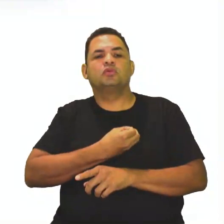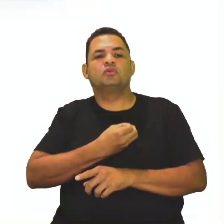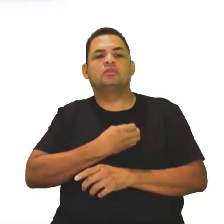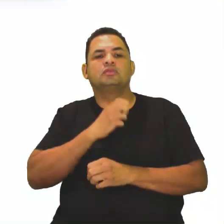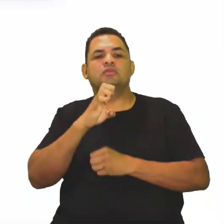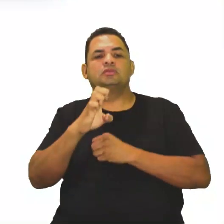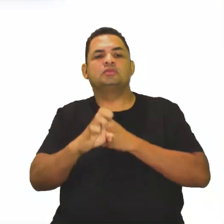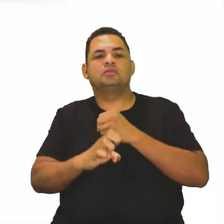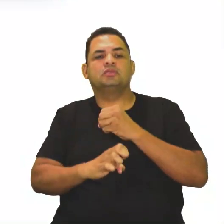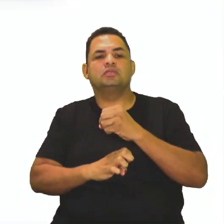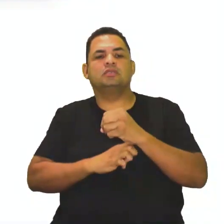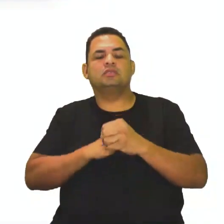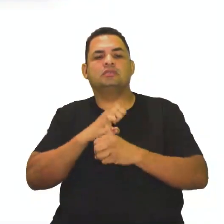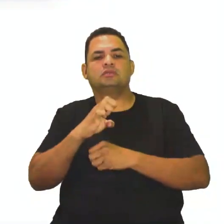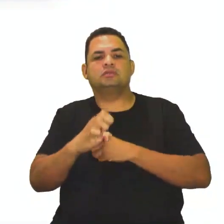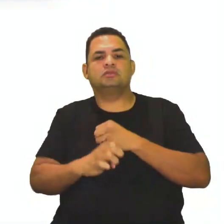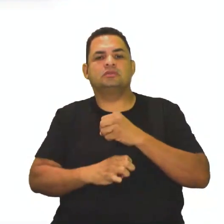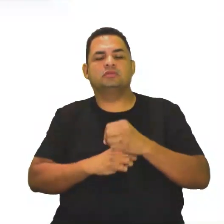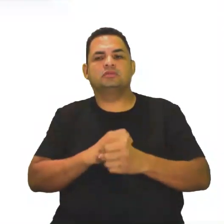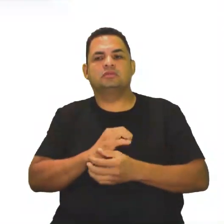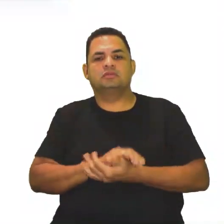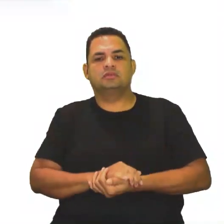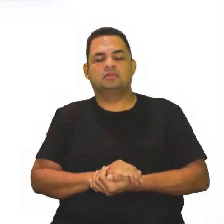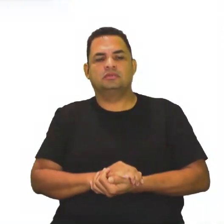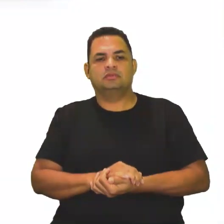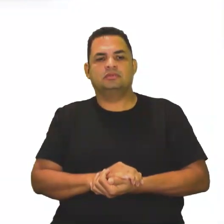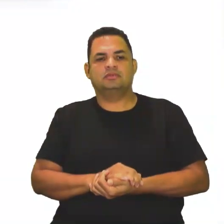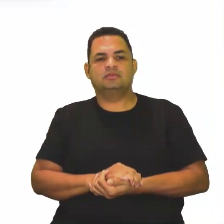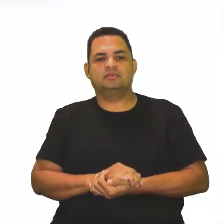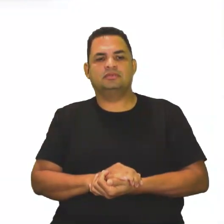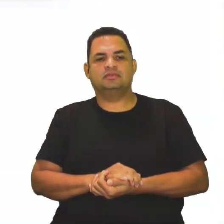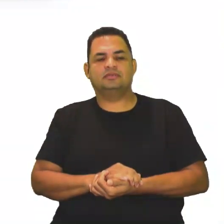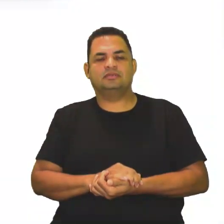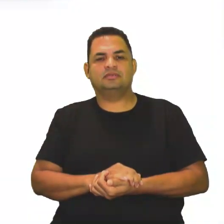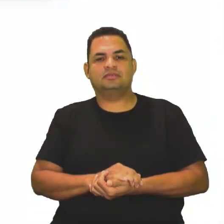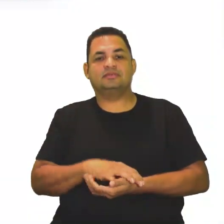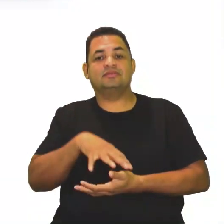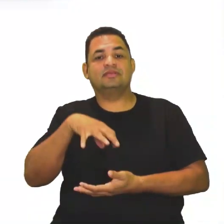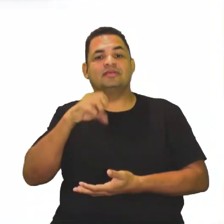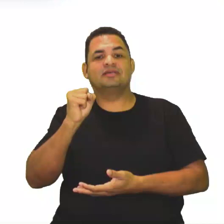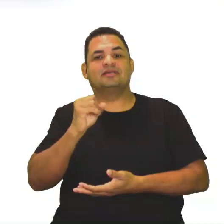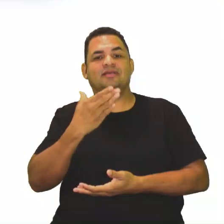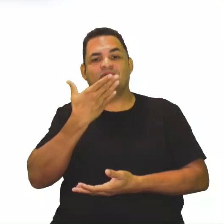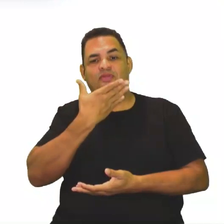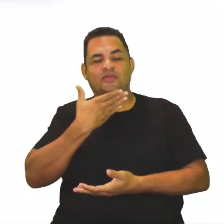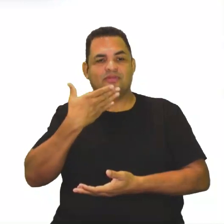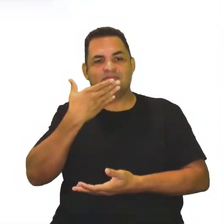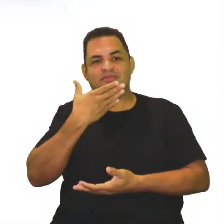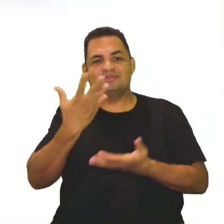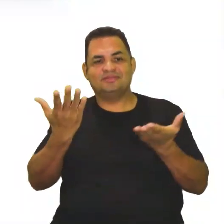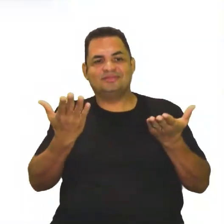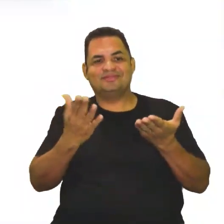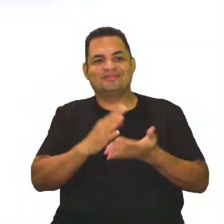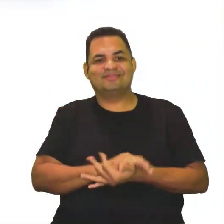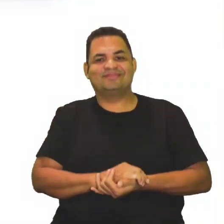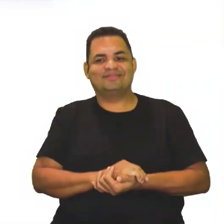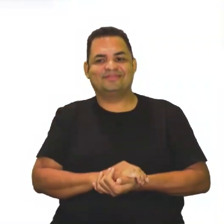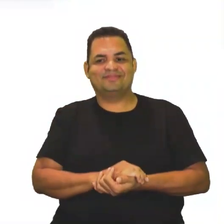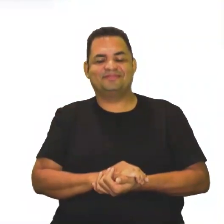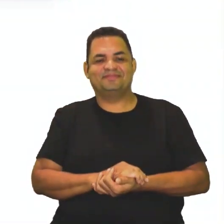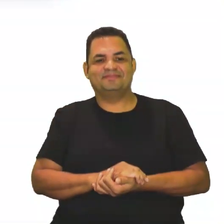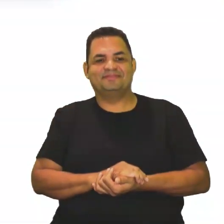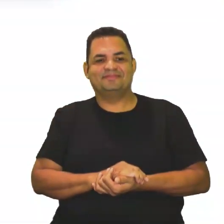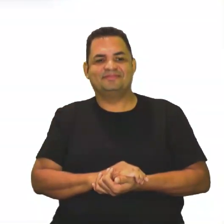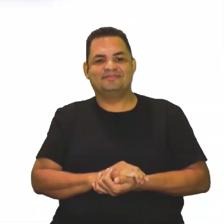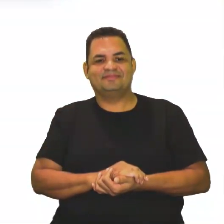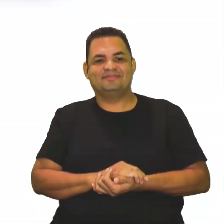elétrons? E aí, quem vai ganhar um doce? É só calcular, né, pessoal? Então vamos lá, olha só. Tá ali, ó,